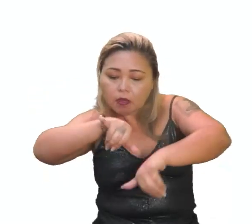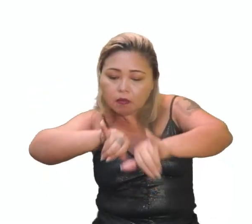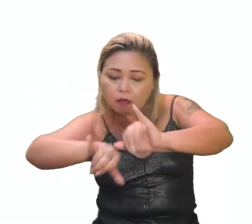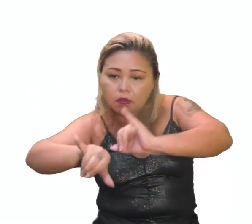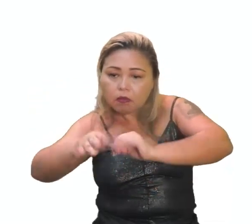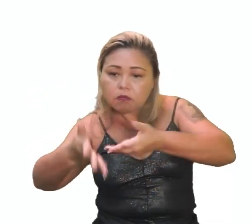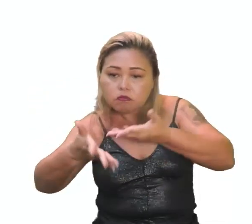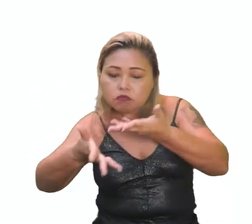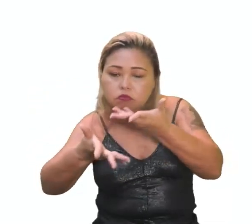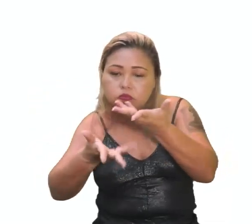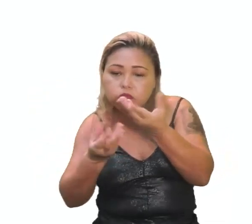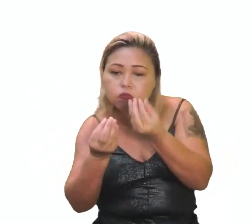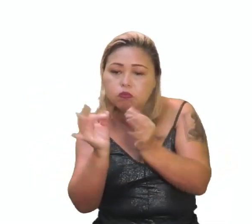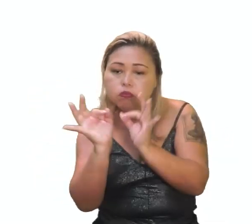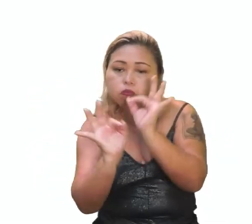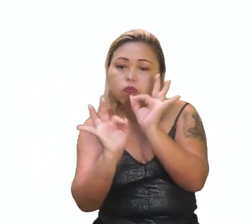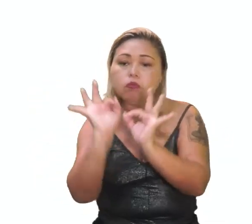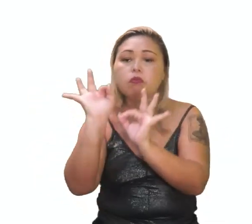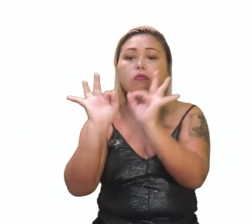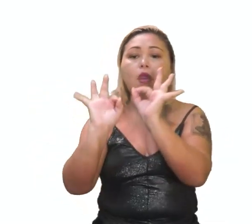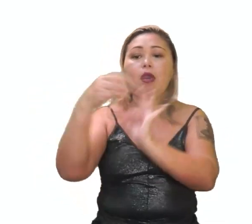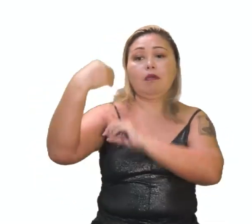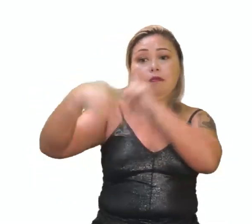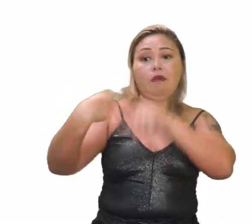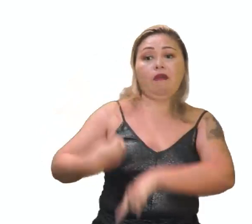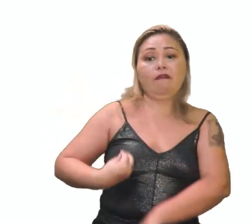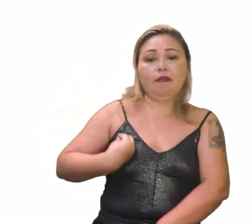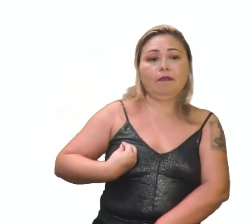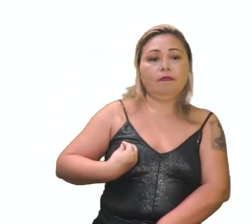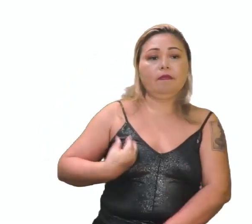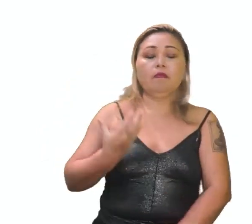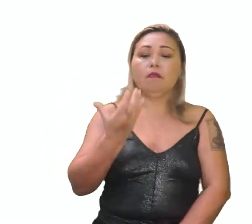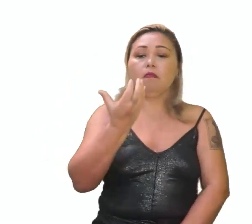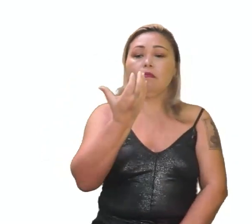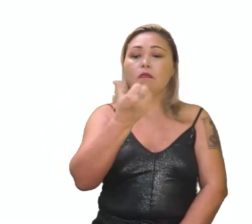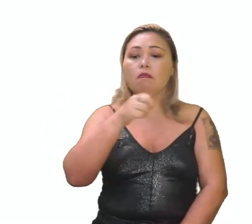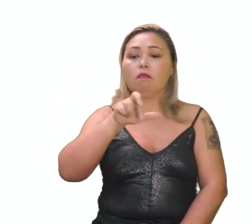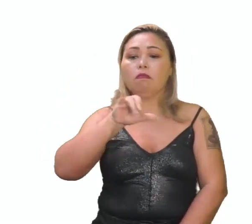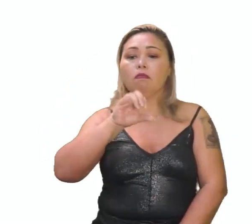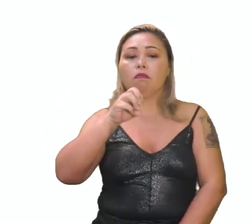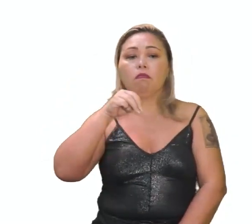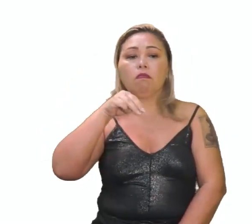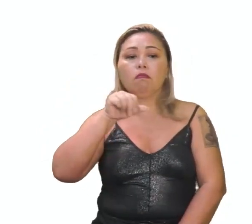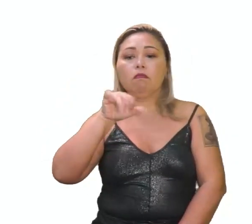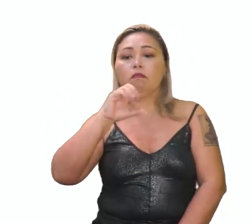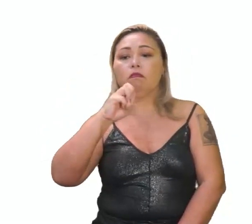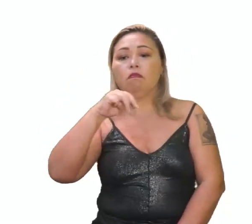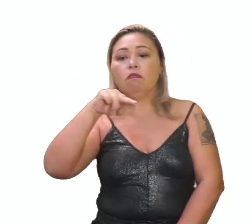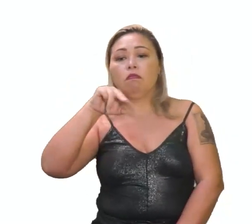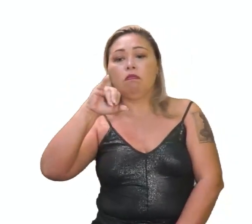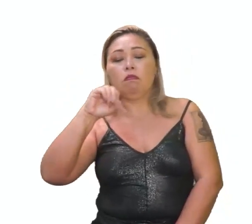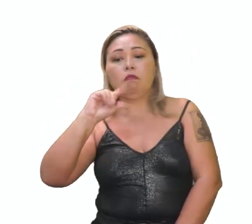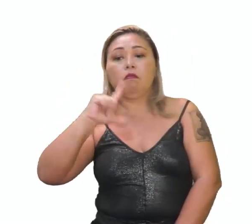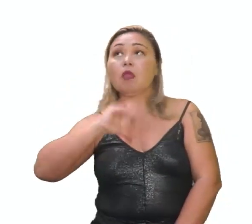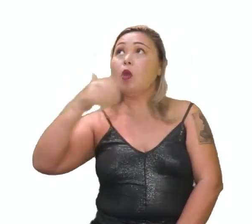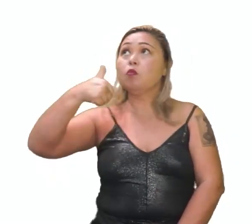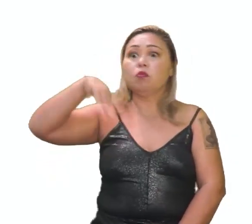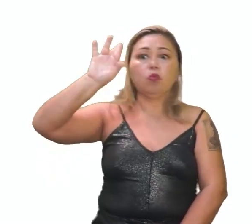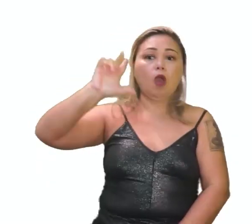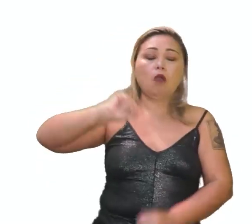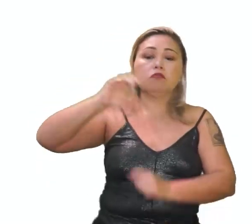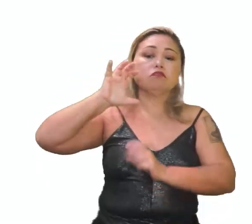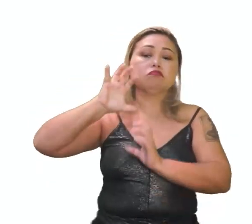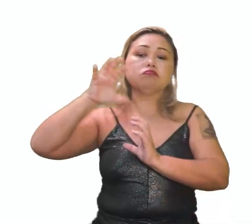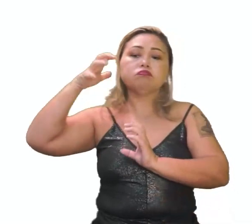químicas que favoreceram a formação da vida. No criacionismo, a gente tem um ser supremo que exerce